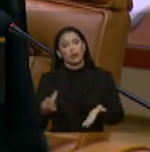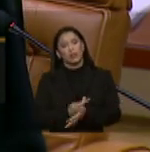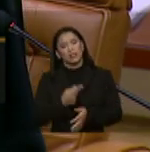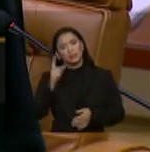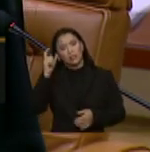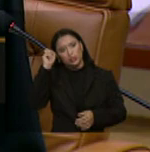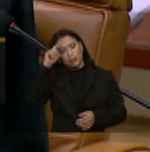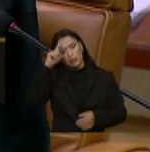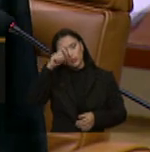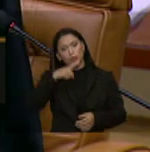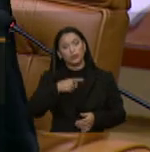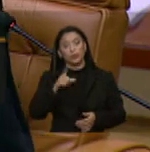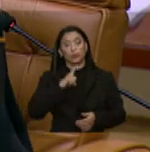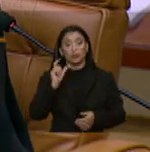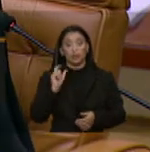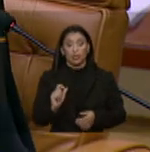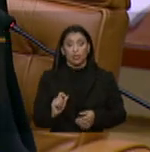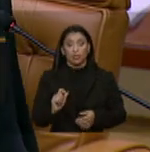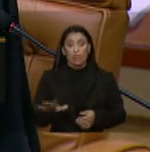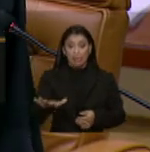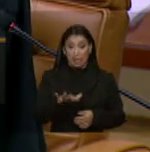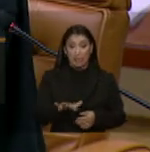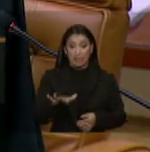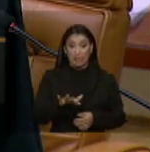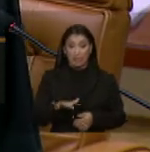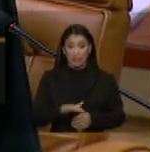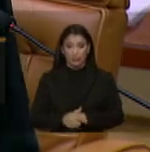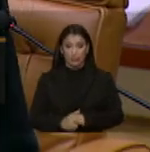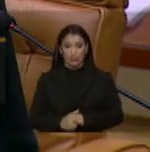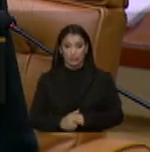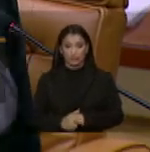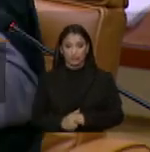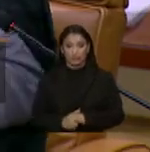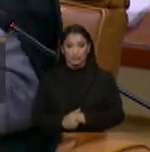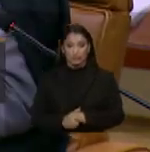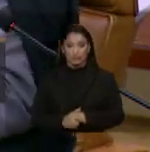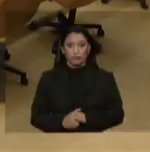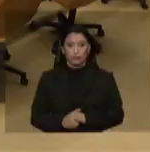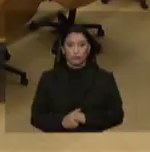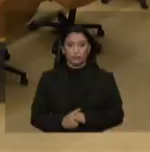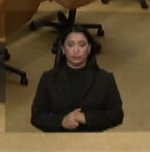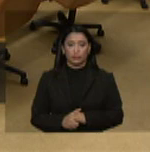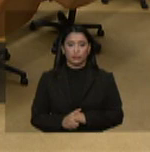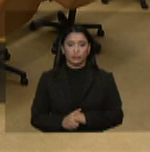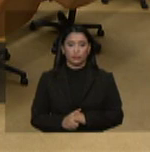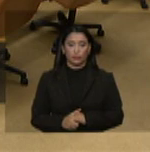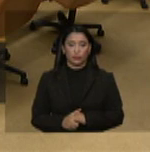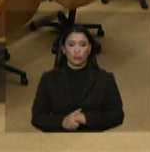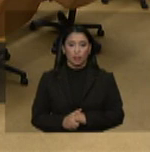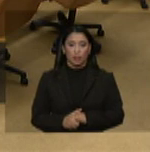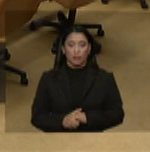nesse ramo somente nessa área é só para colaborar